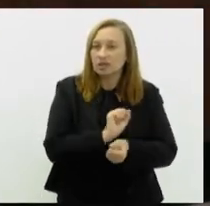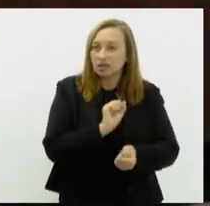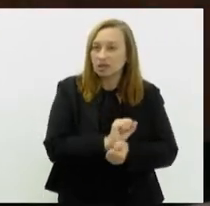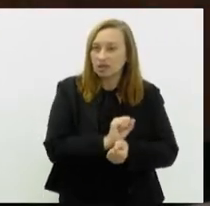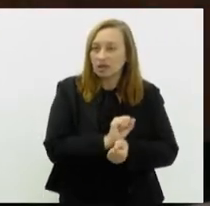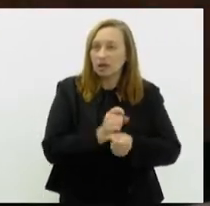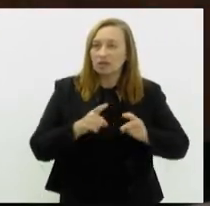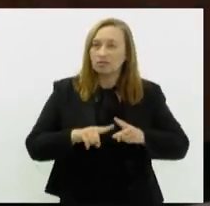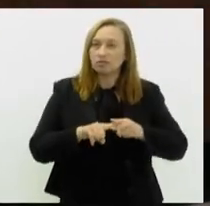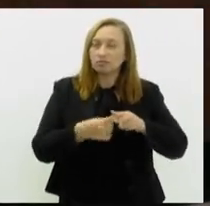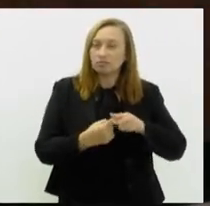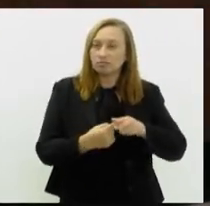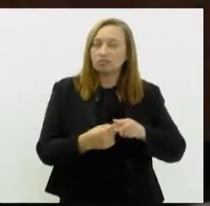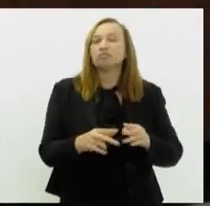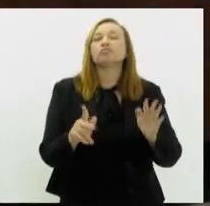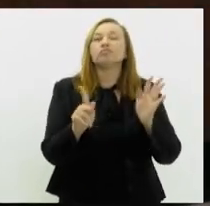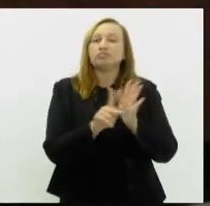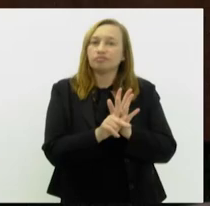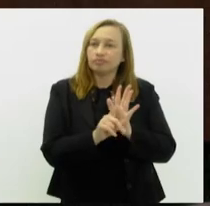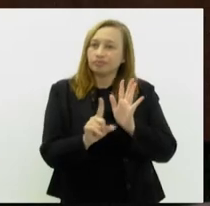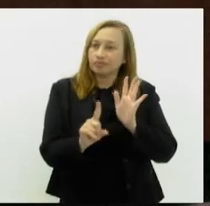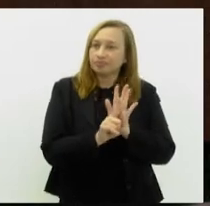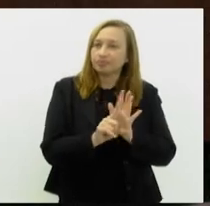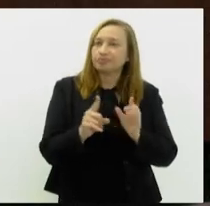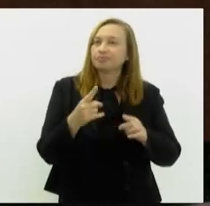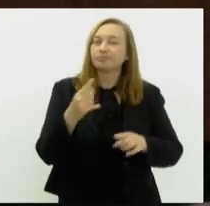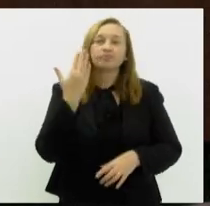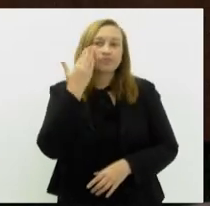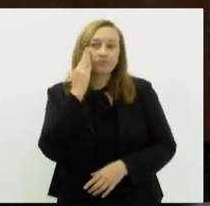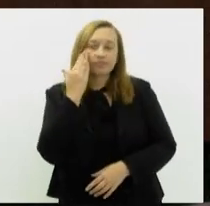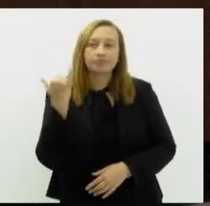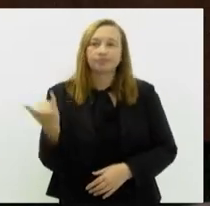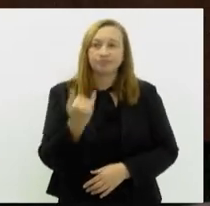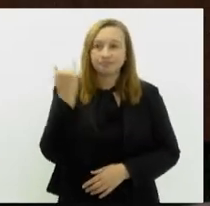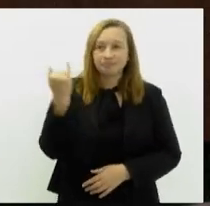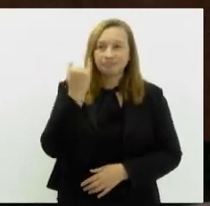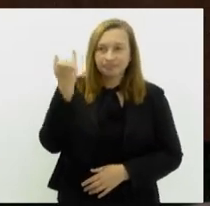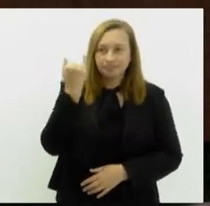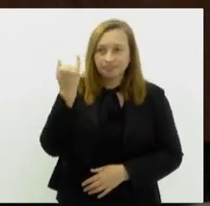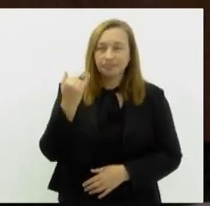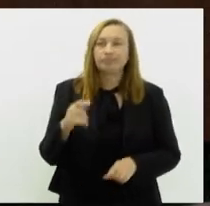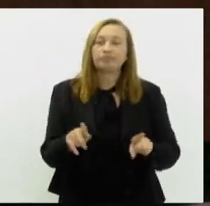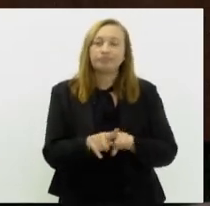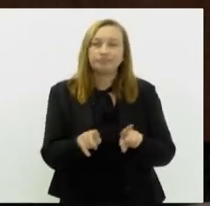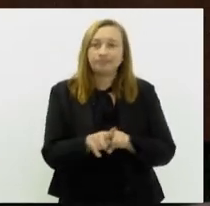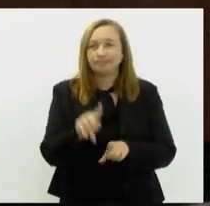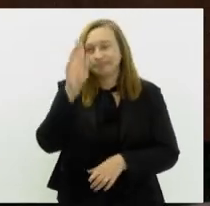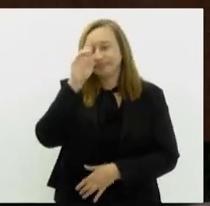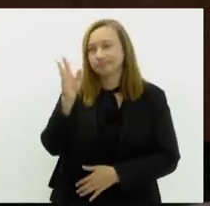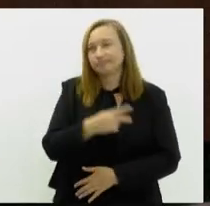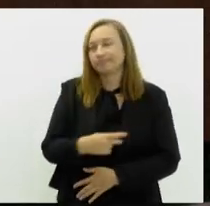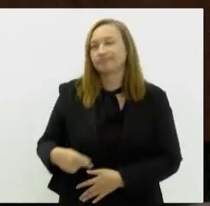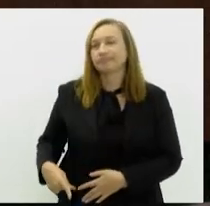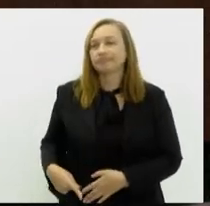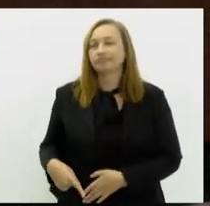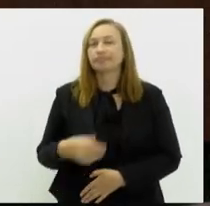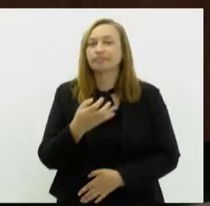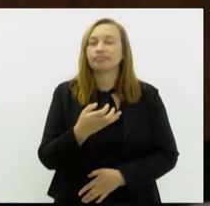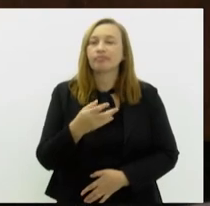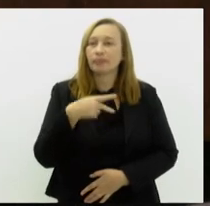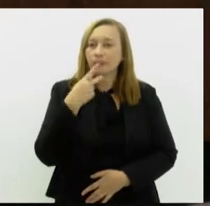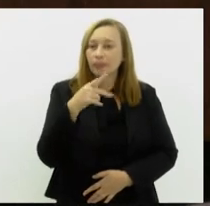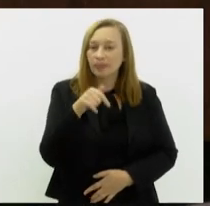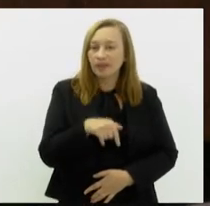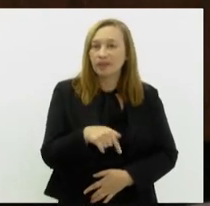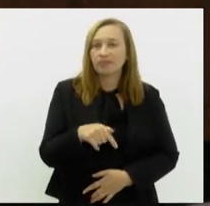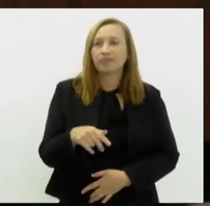a regulamentação desse projeto, porque entende da sua importância. E também, senhor presidente, eu queria citar aqui